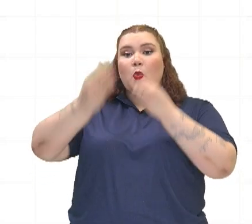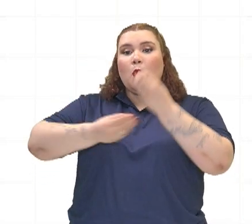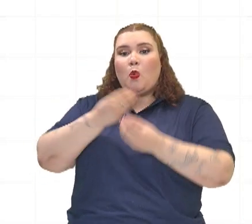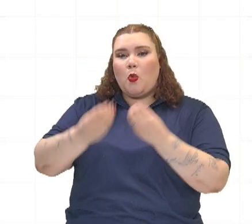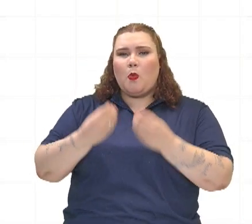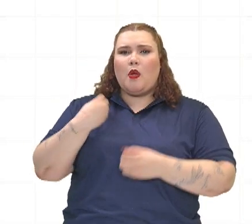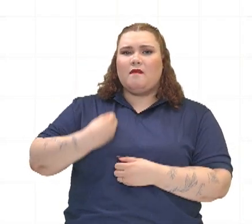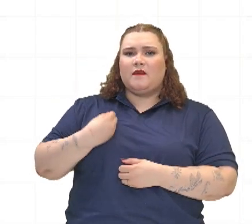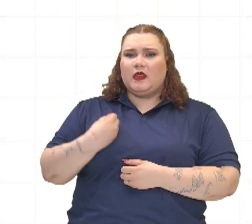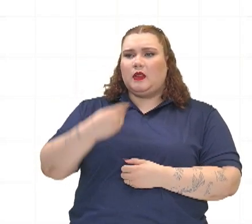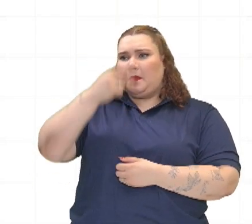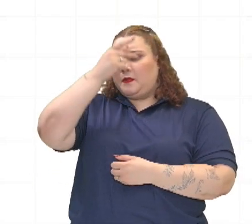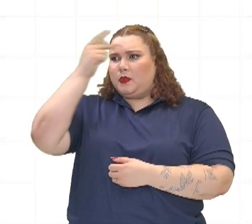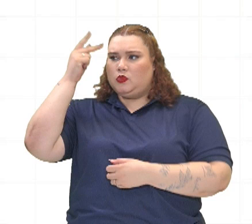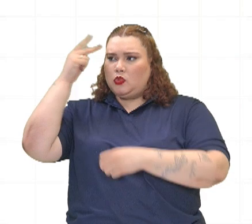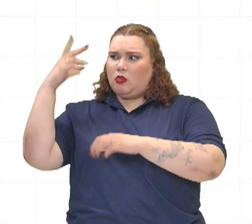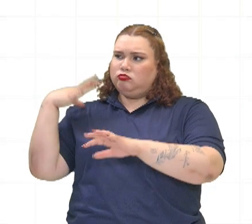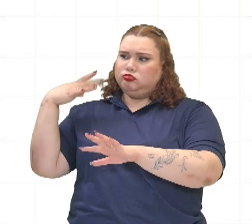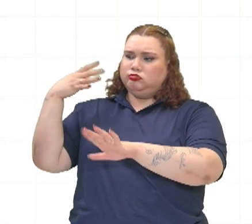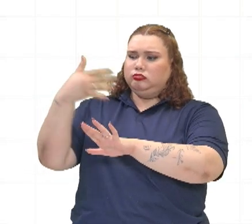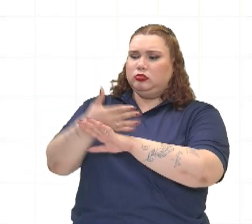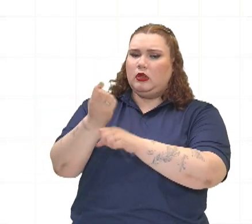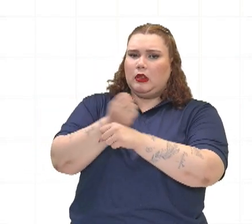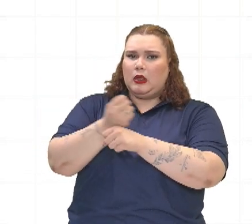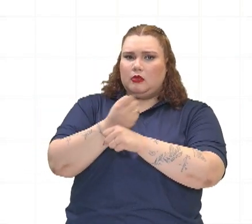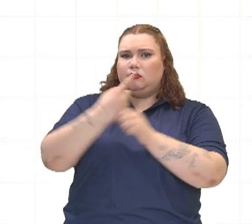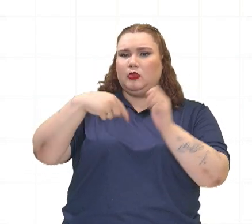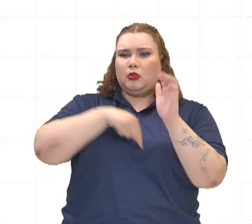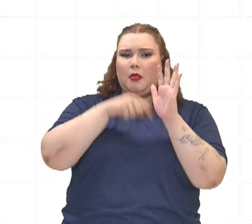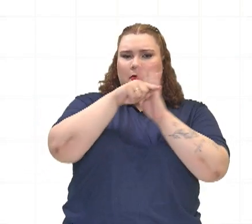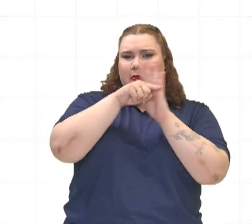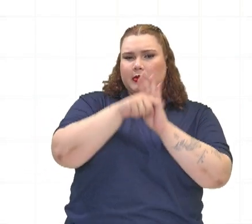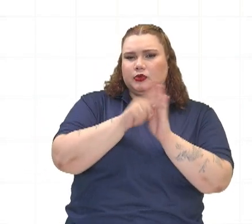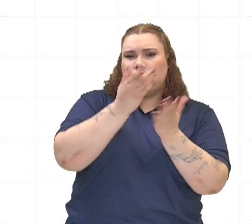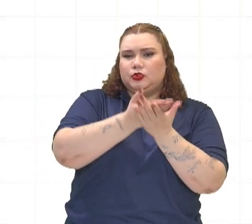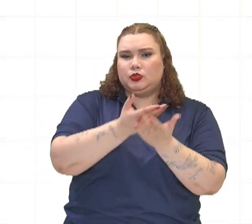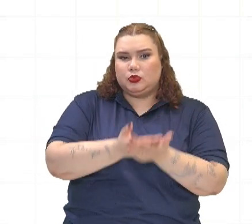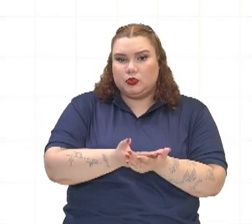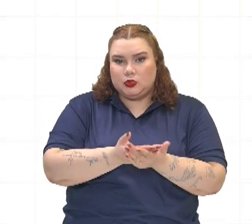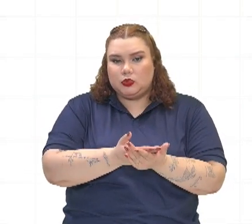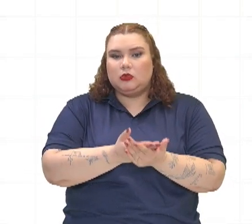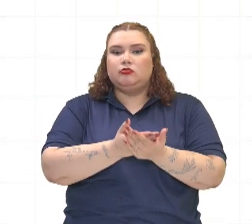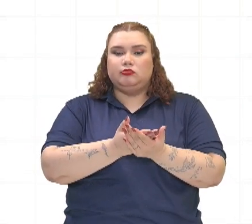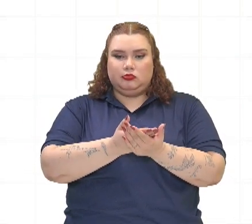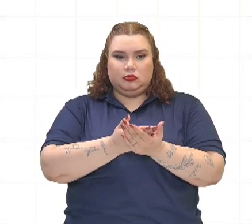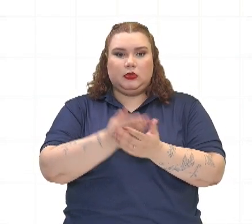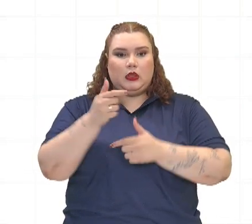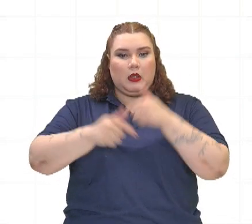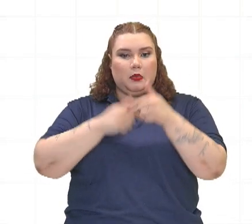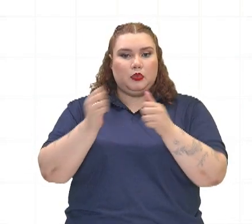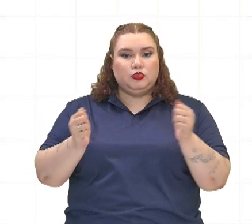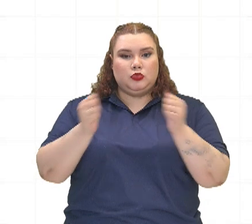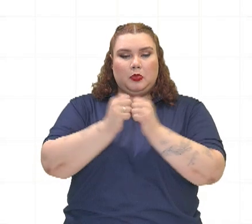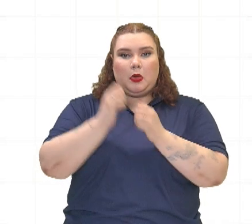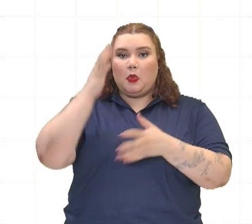de pesquisadores trabalhando juntos para entender o ser humano e a sua história. E